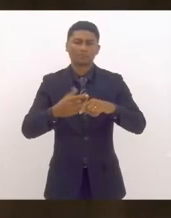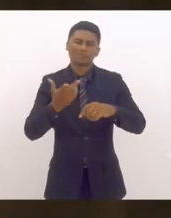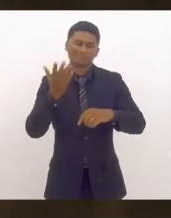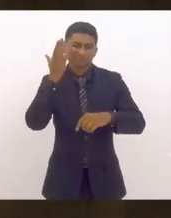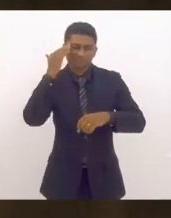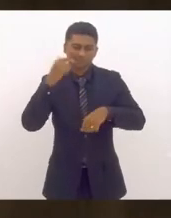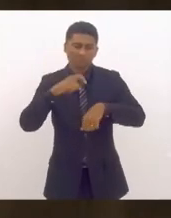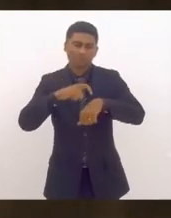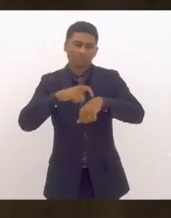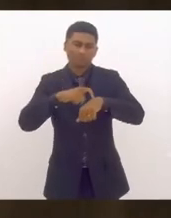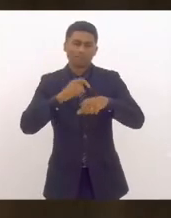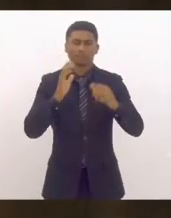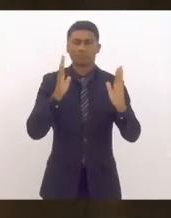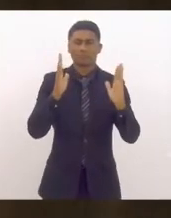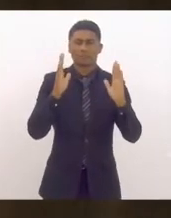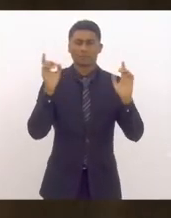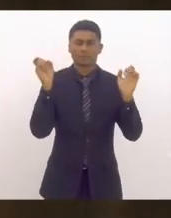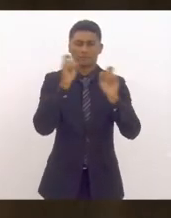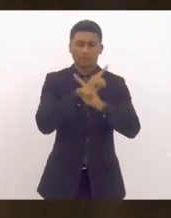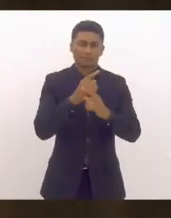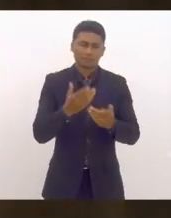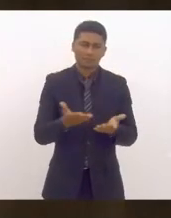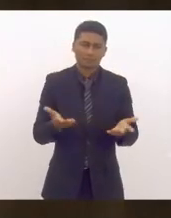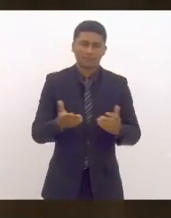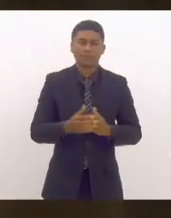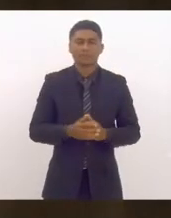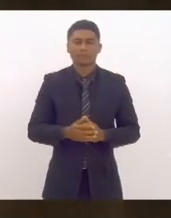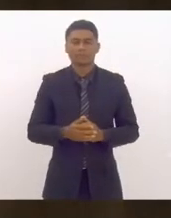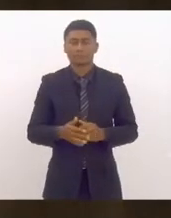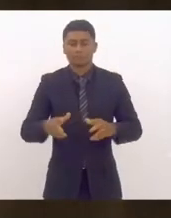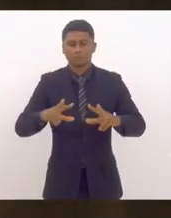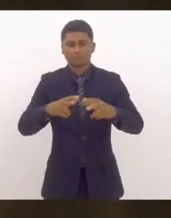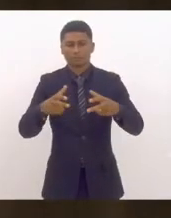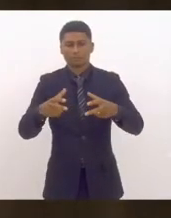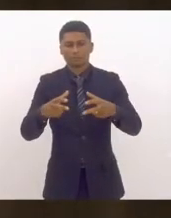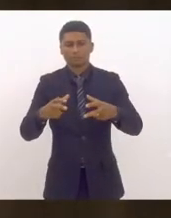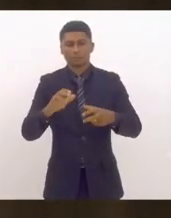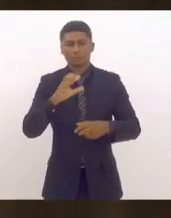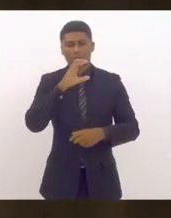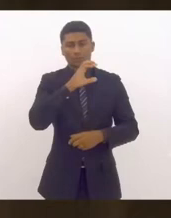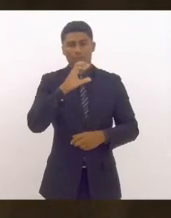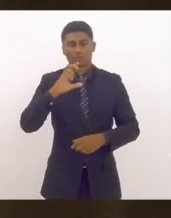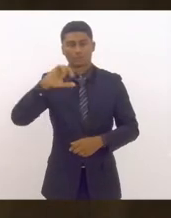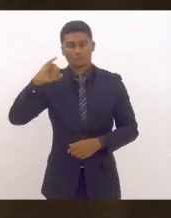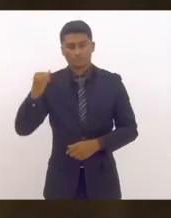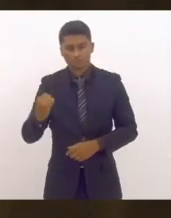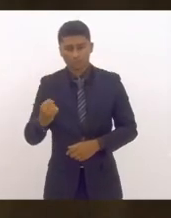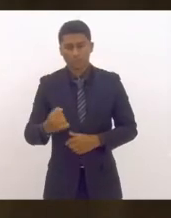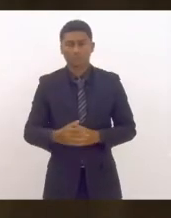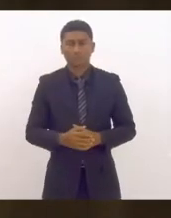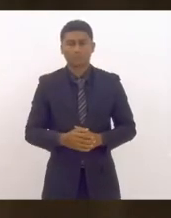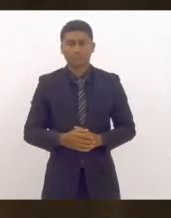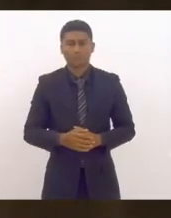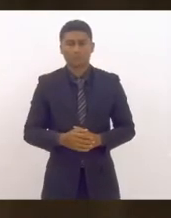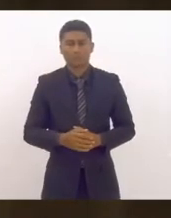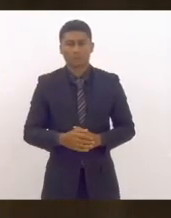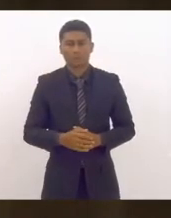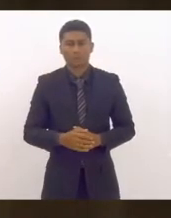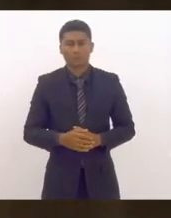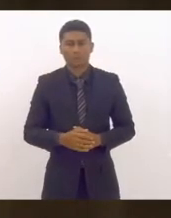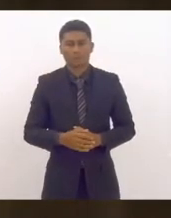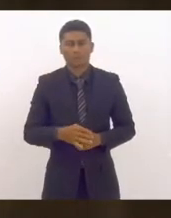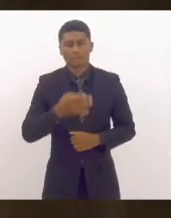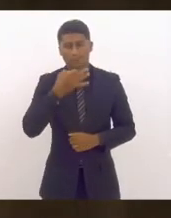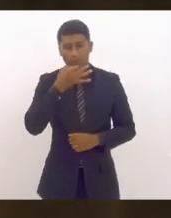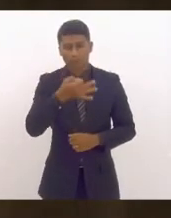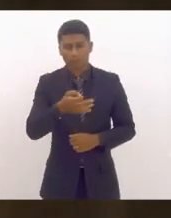tão crítico. Então, senhor presidente, pela Comissão de Constituição e Justiça, estou